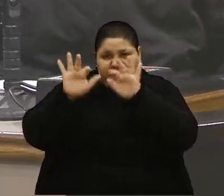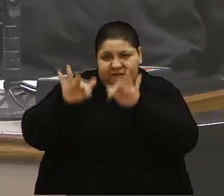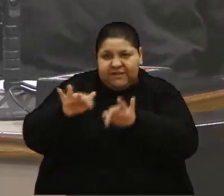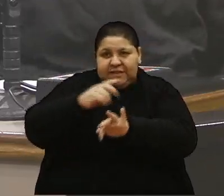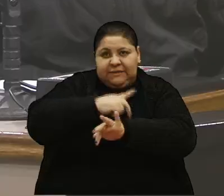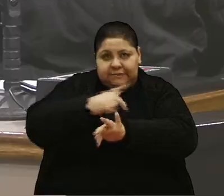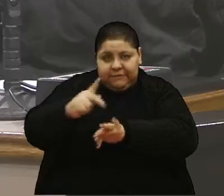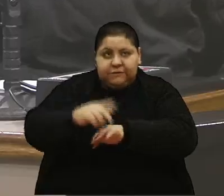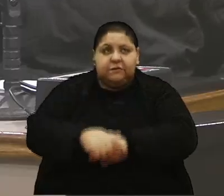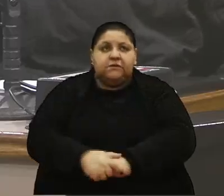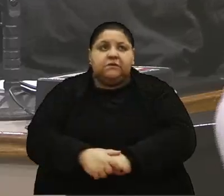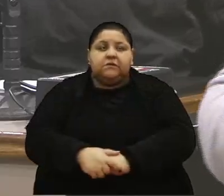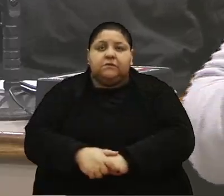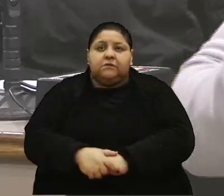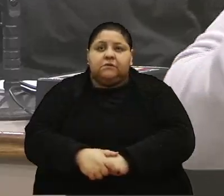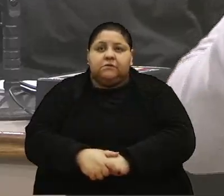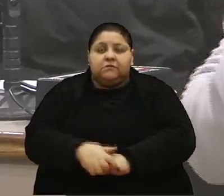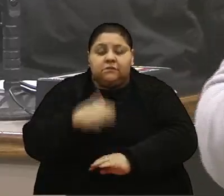senhor presidente,